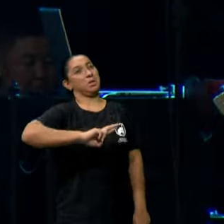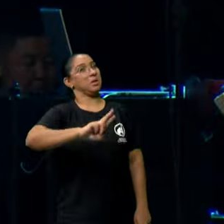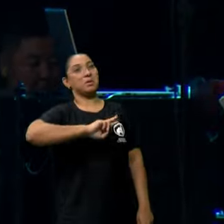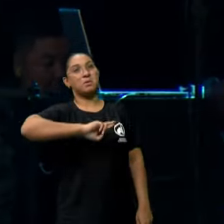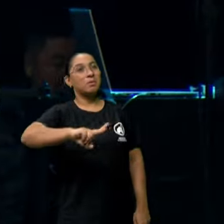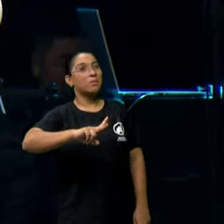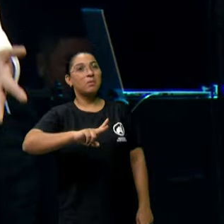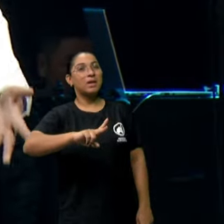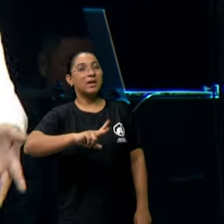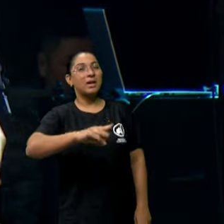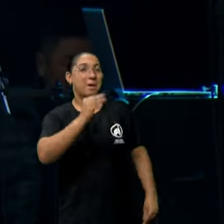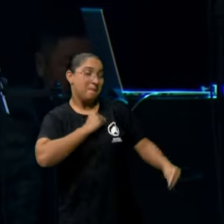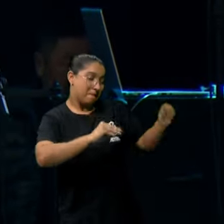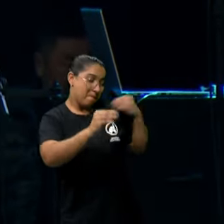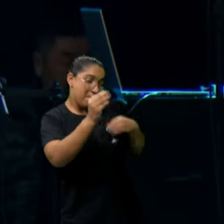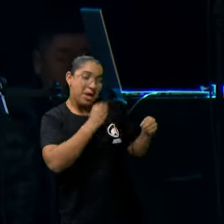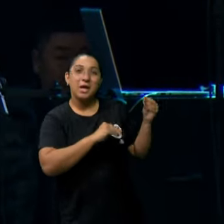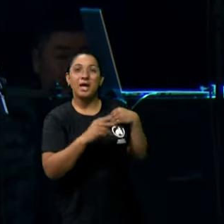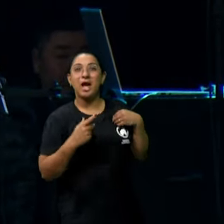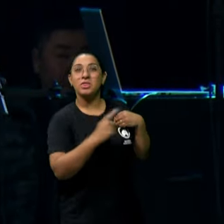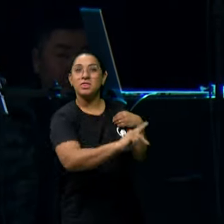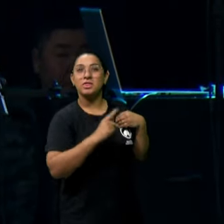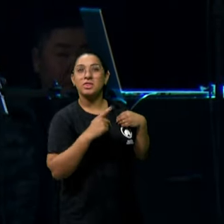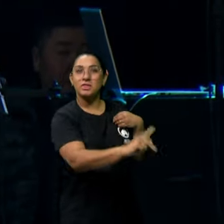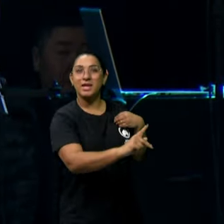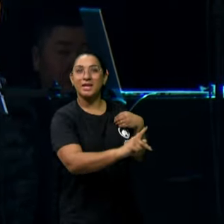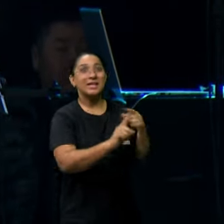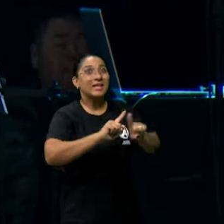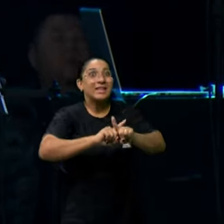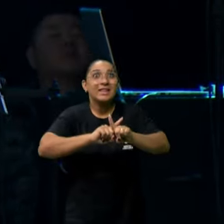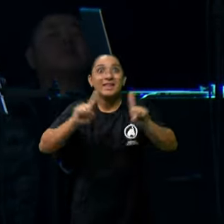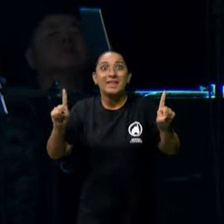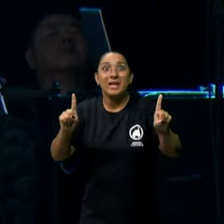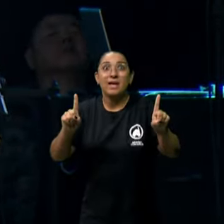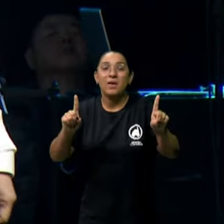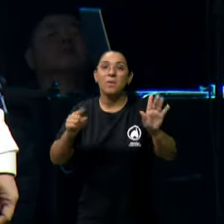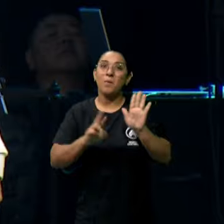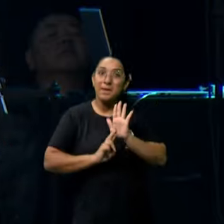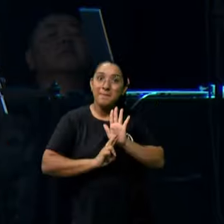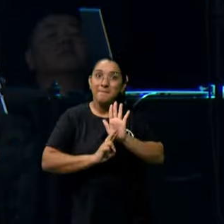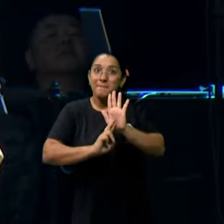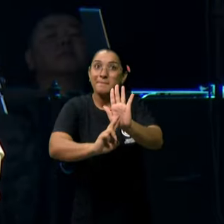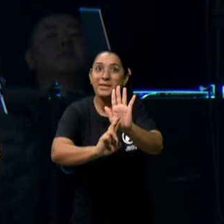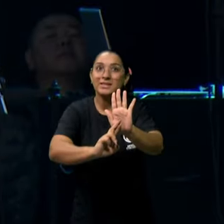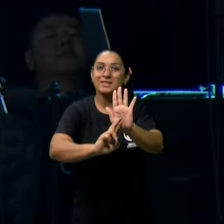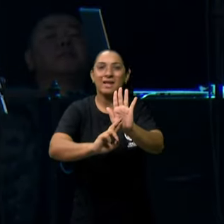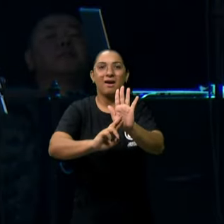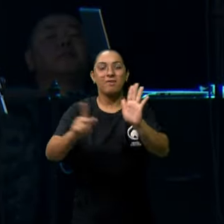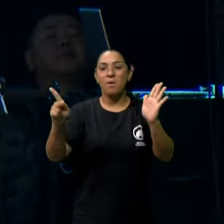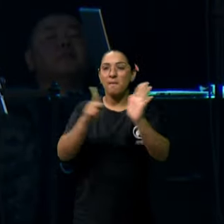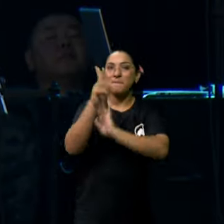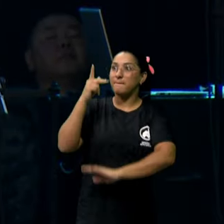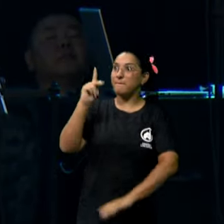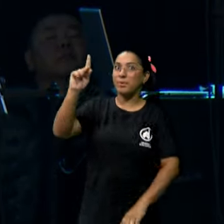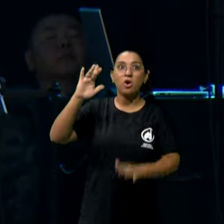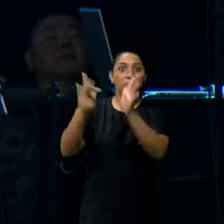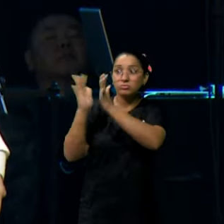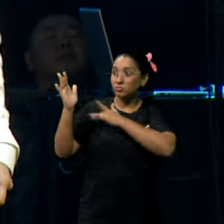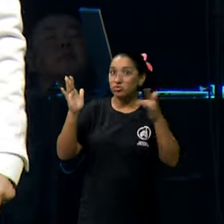não se tratava disso Pedro representava alguém que havia recebido Escuta aqui